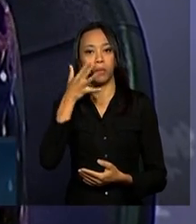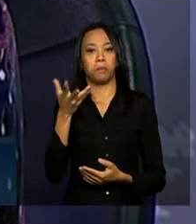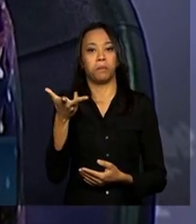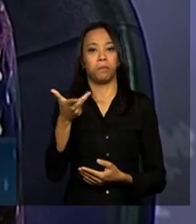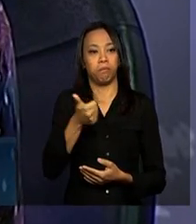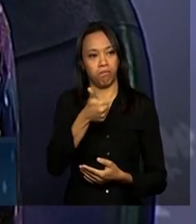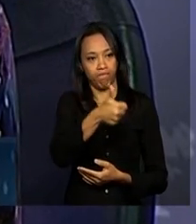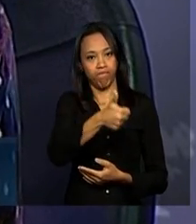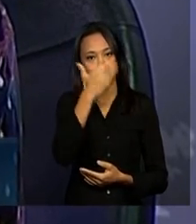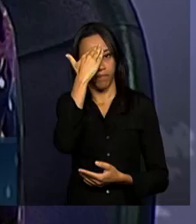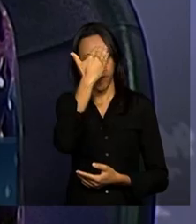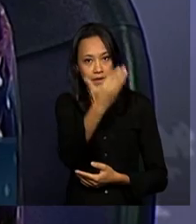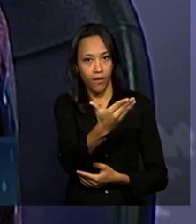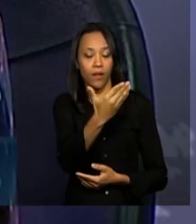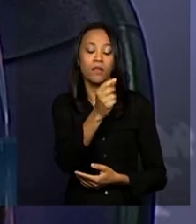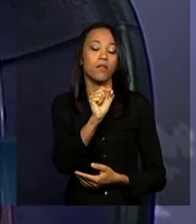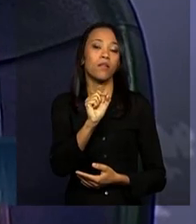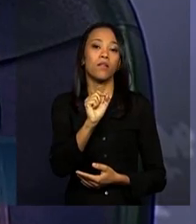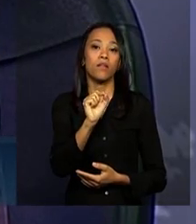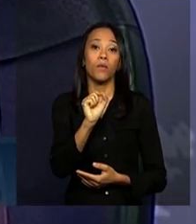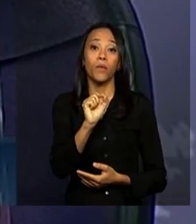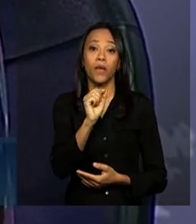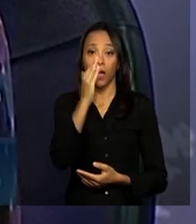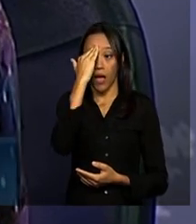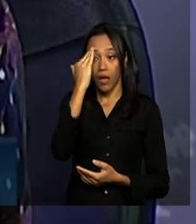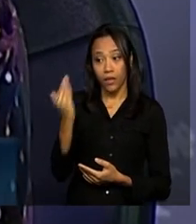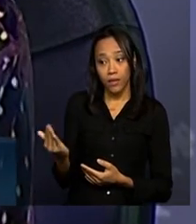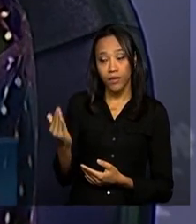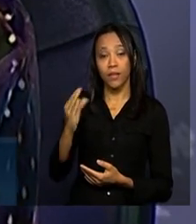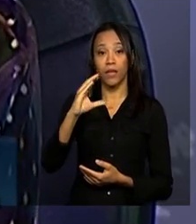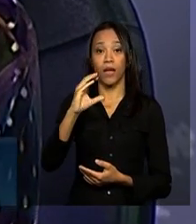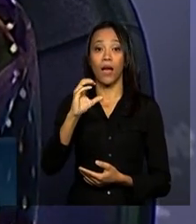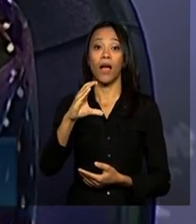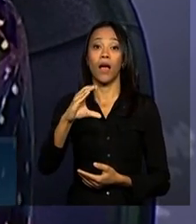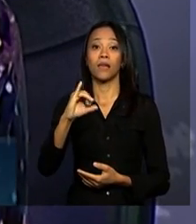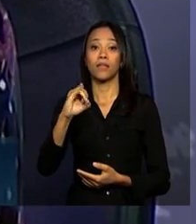né, ao agradecer a Cida e a mim.